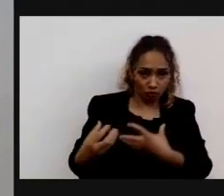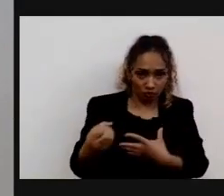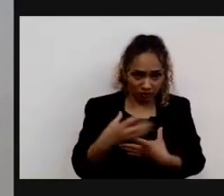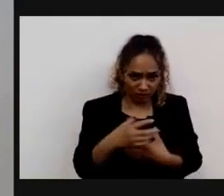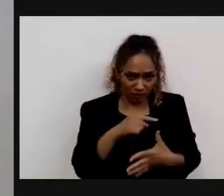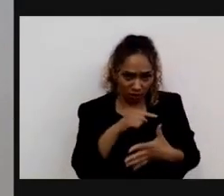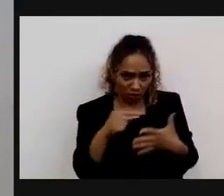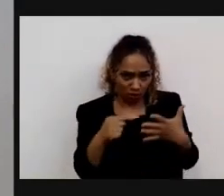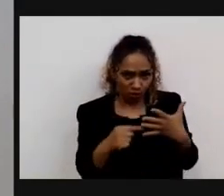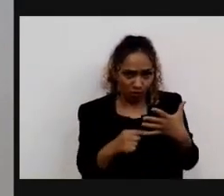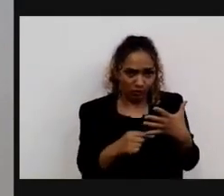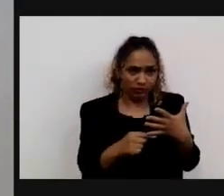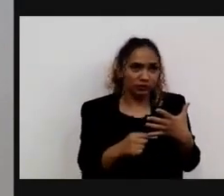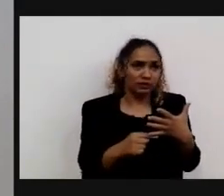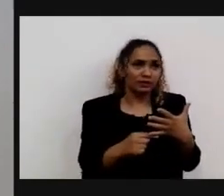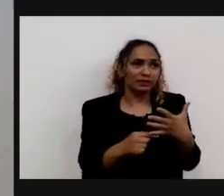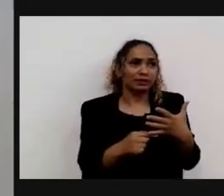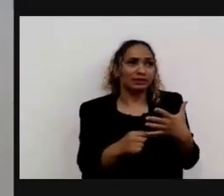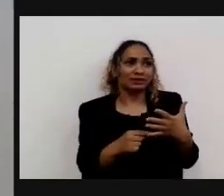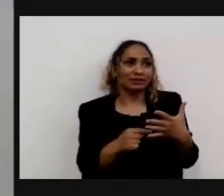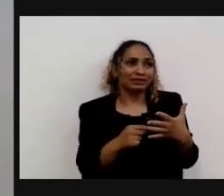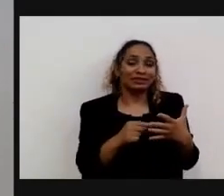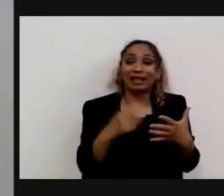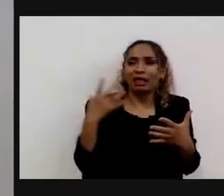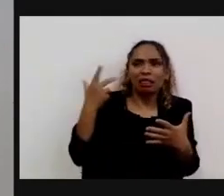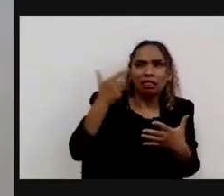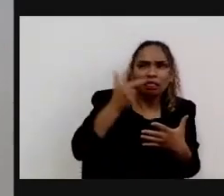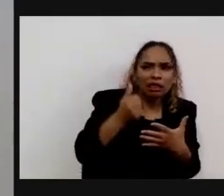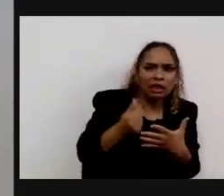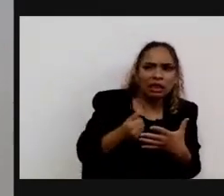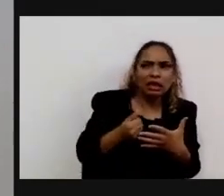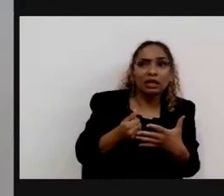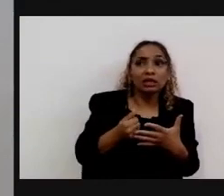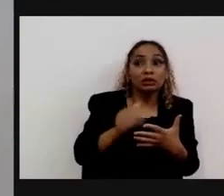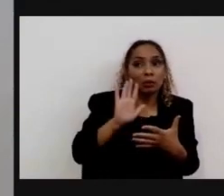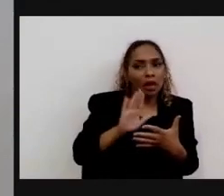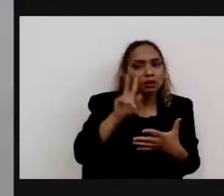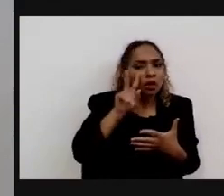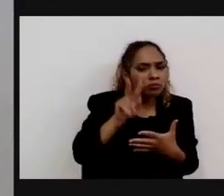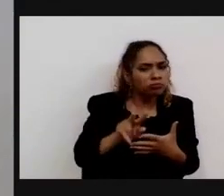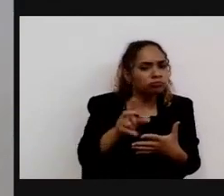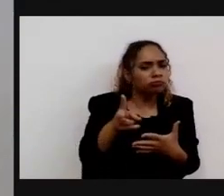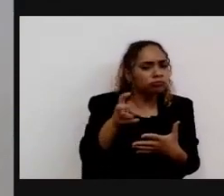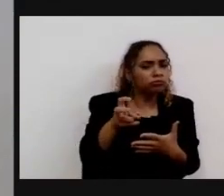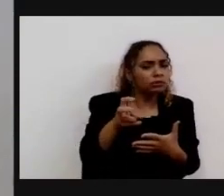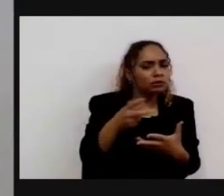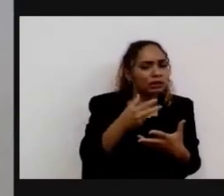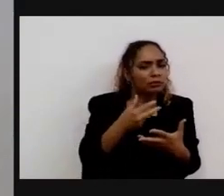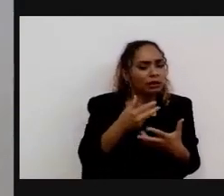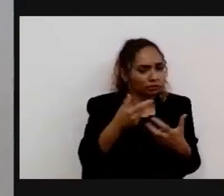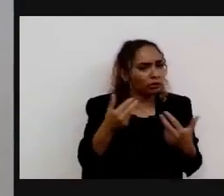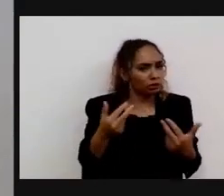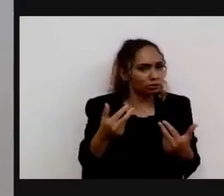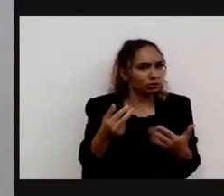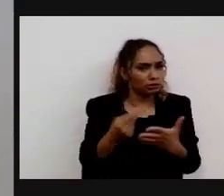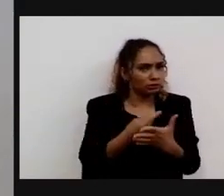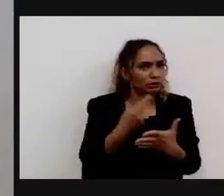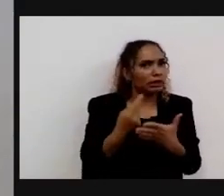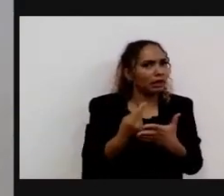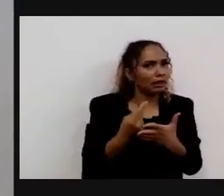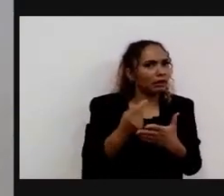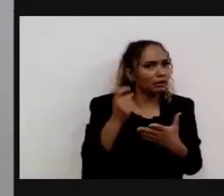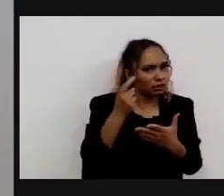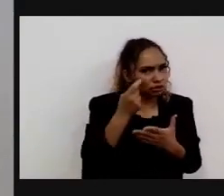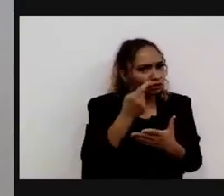Sinfonia do Titanic né tudo lindo mas tá vendo ali as coisa contando e volta muita coisa